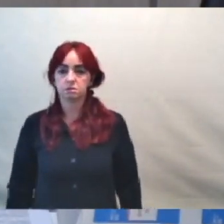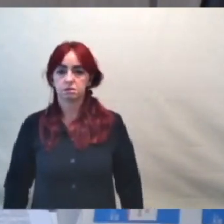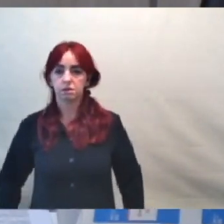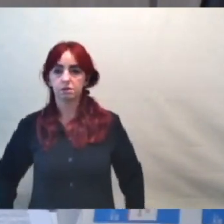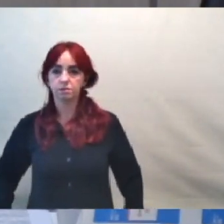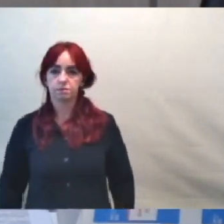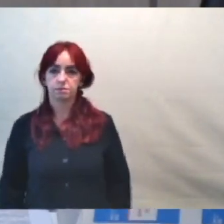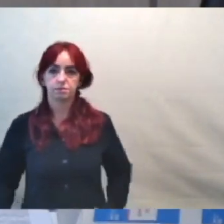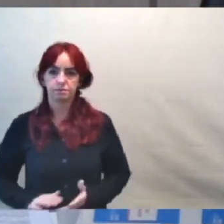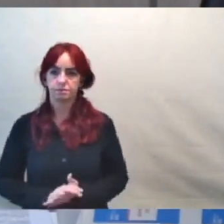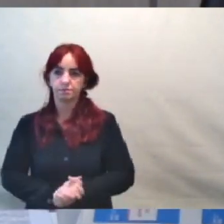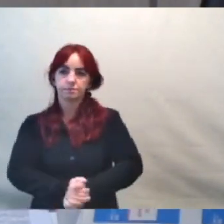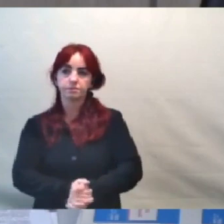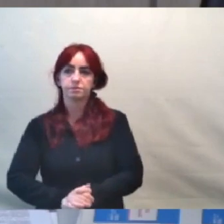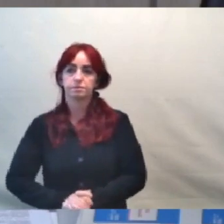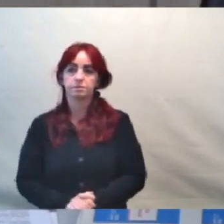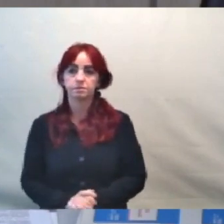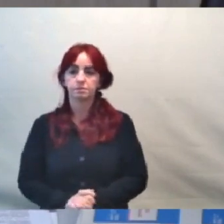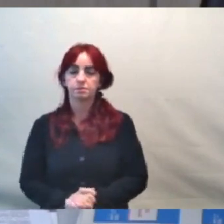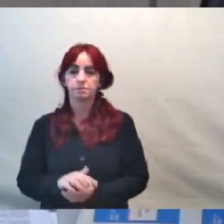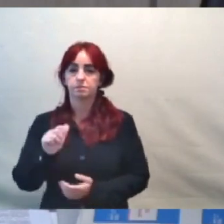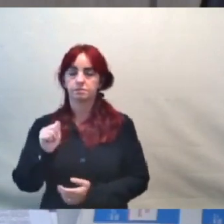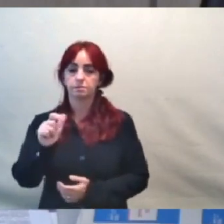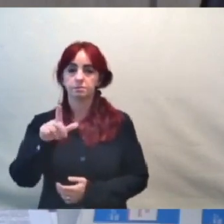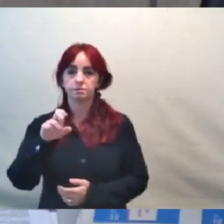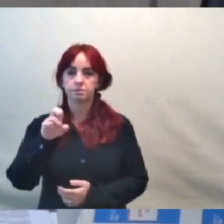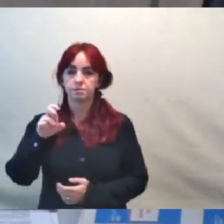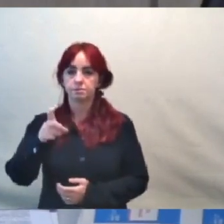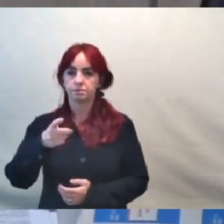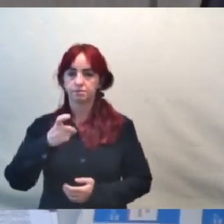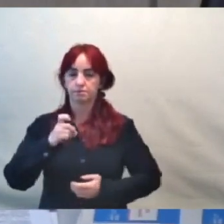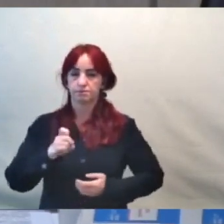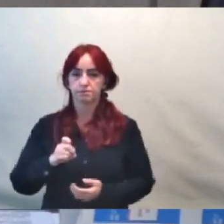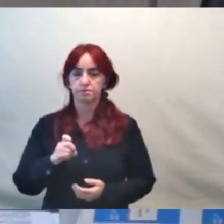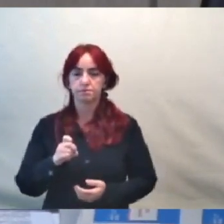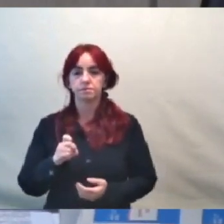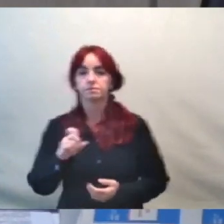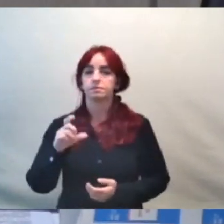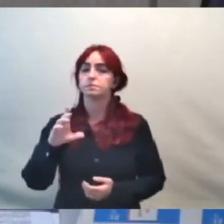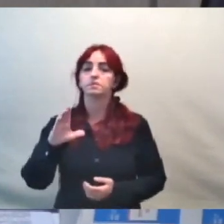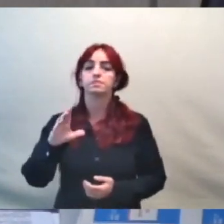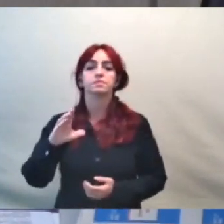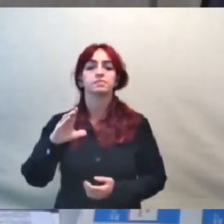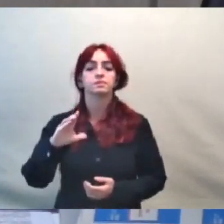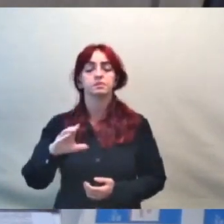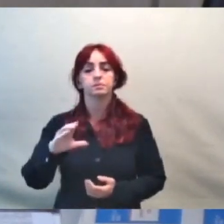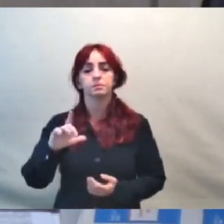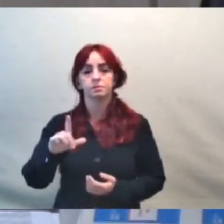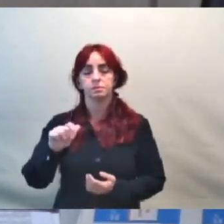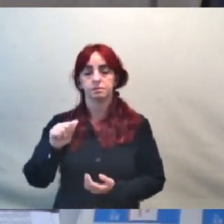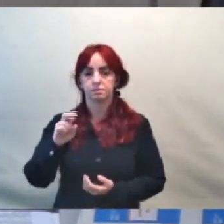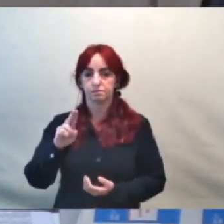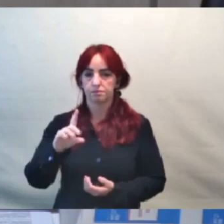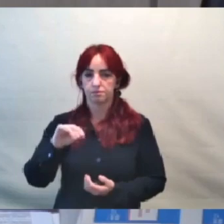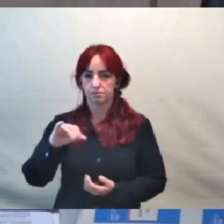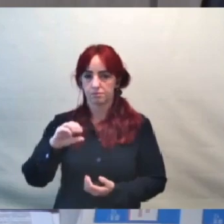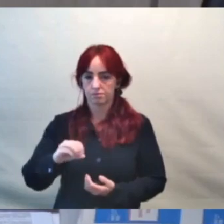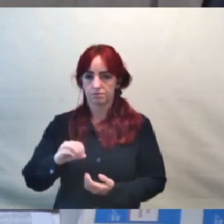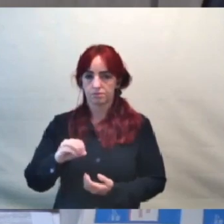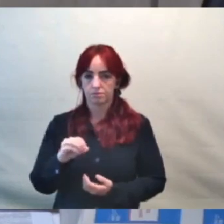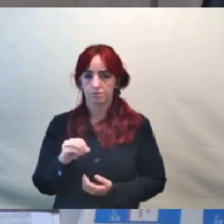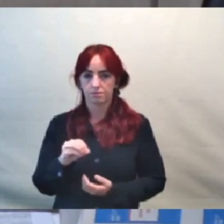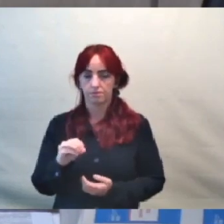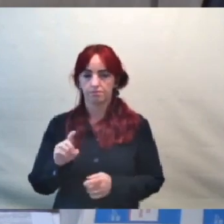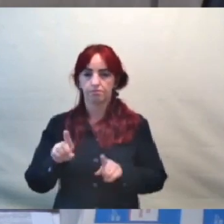Finanças. E a Cláudia Fusco, da Controladora Geral de Adjunto. É muita